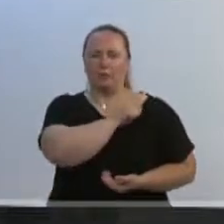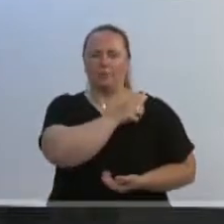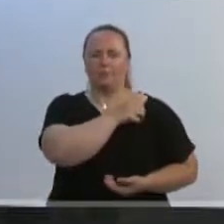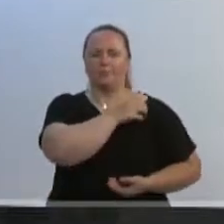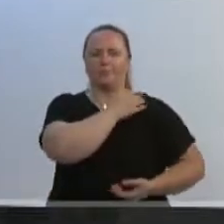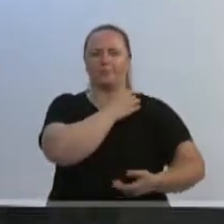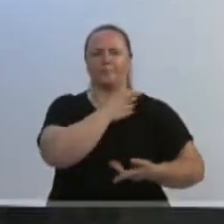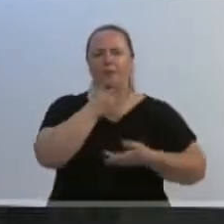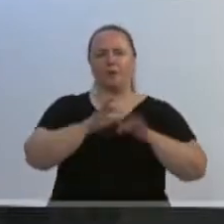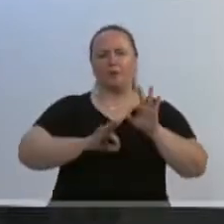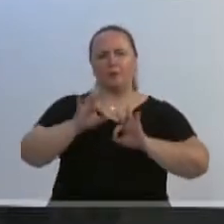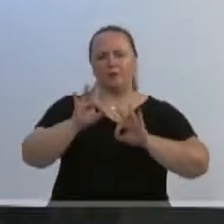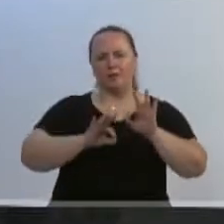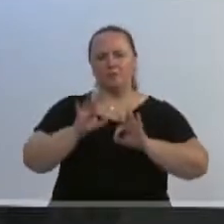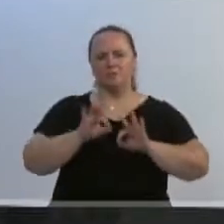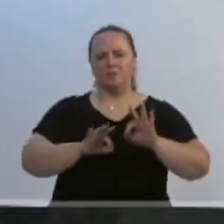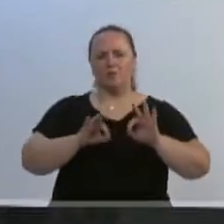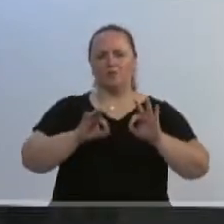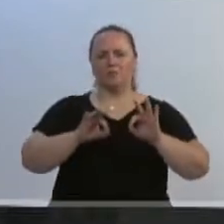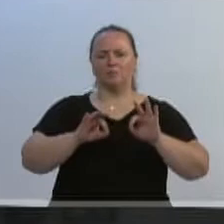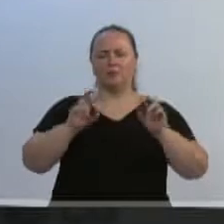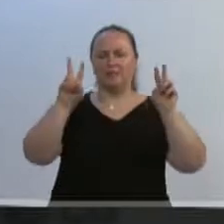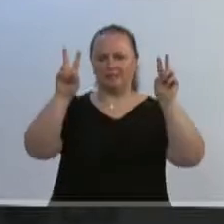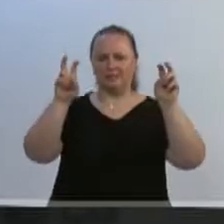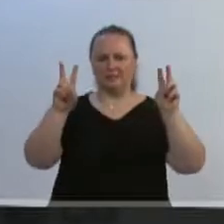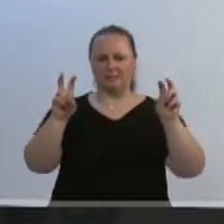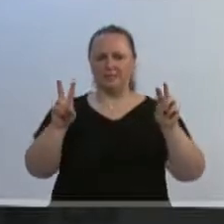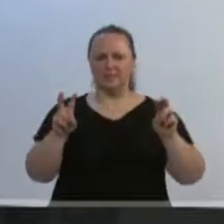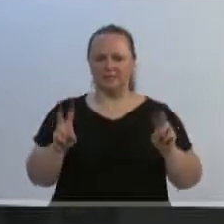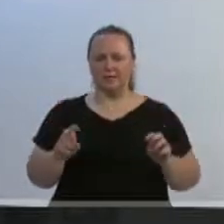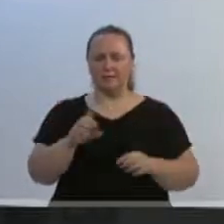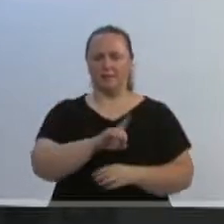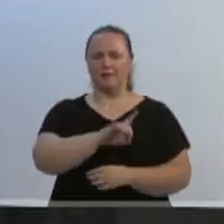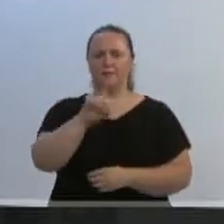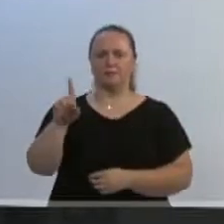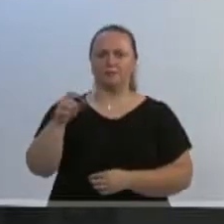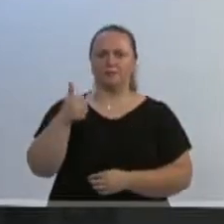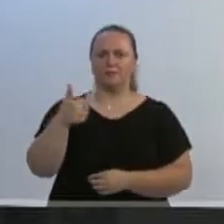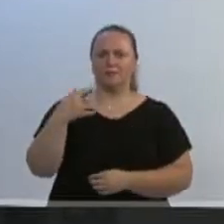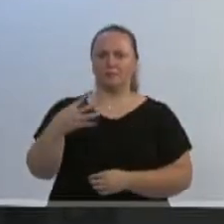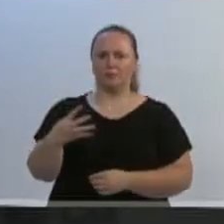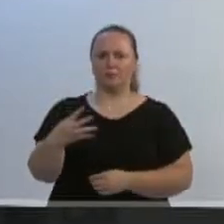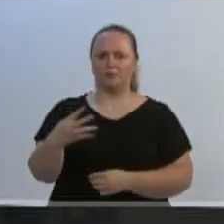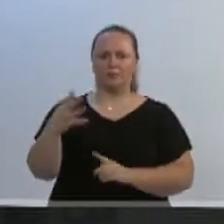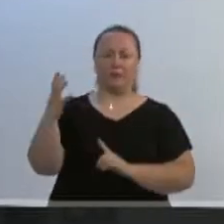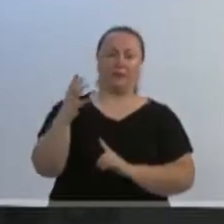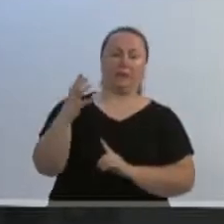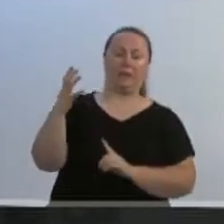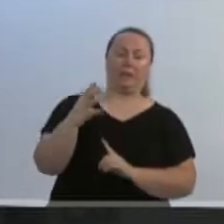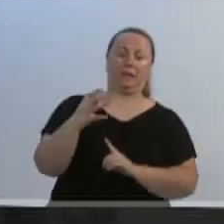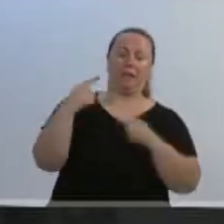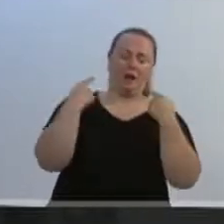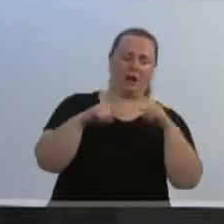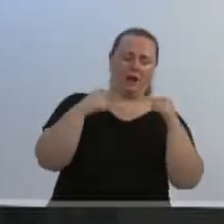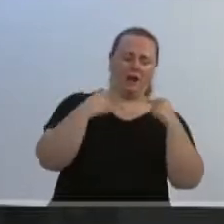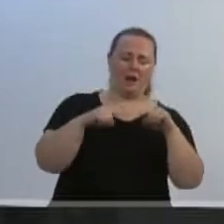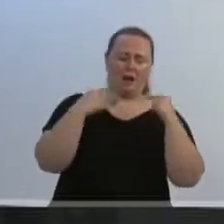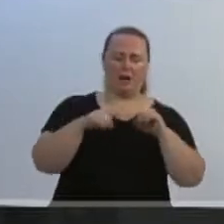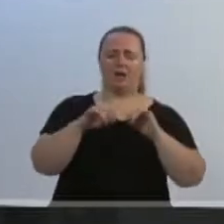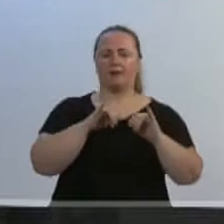a montar todos os 4 temas que vão ser debatidos lá no dia 14, estão sendo ameaçados, xingados na